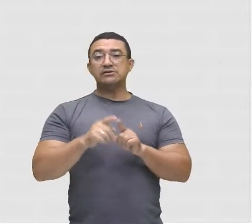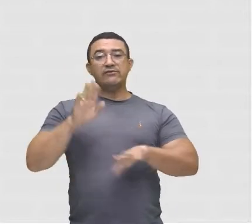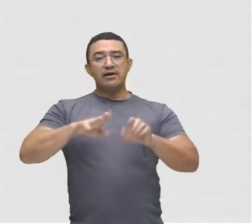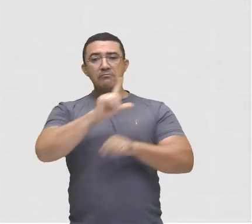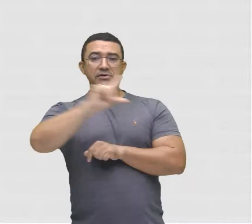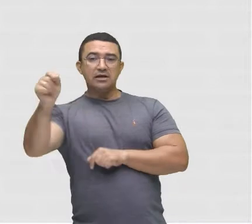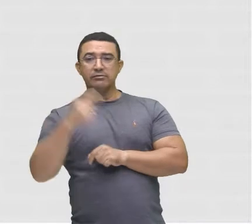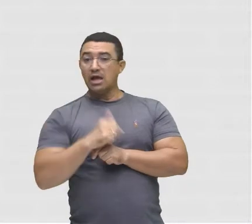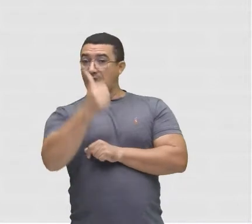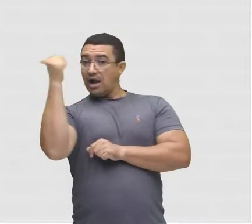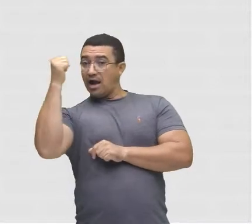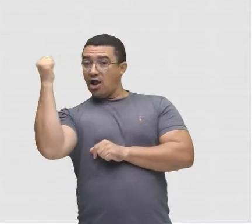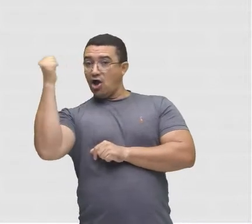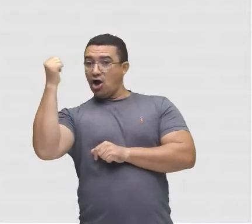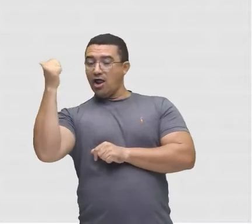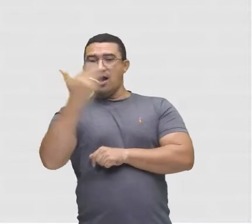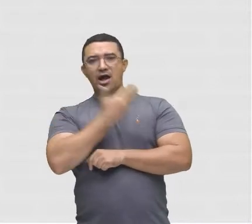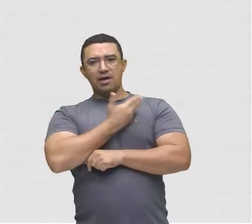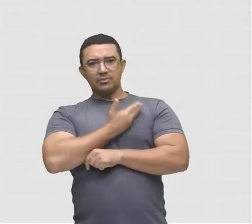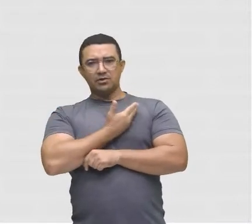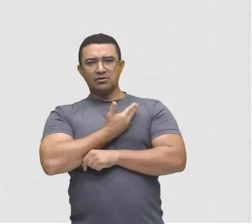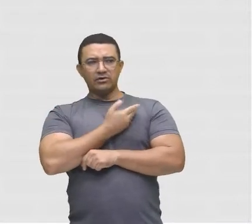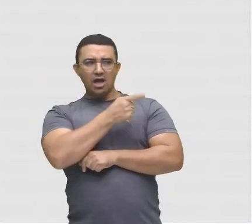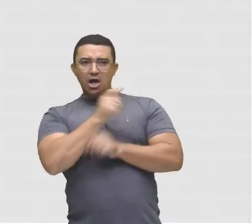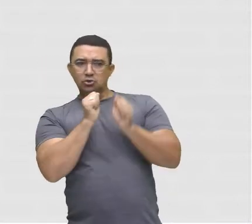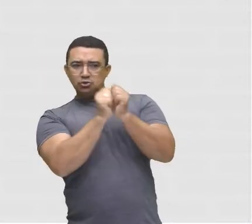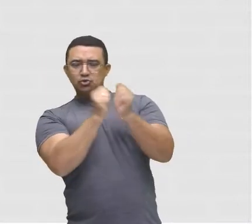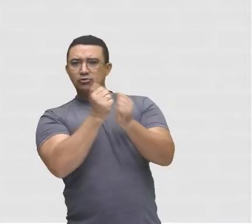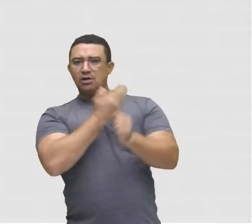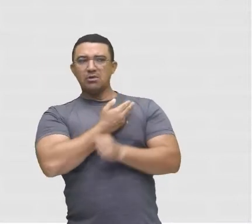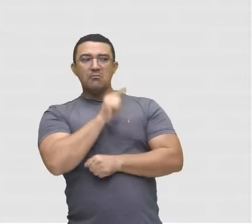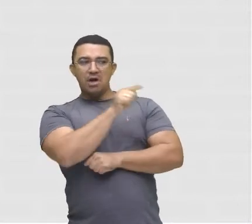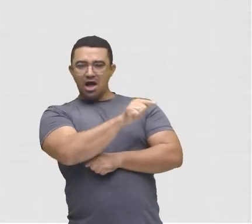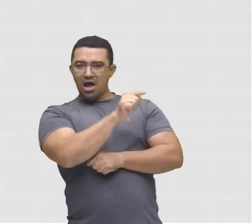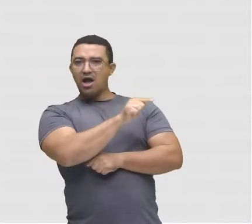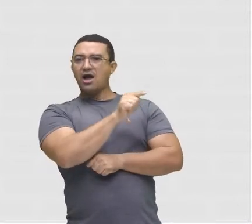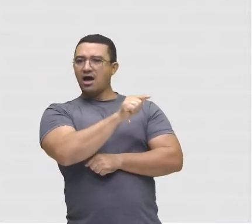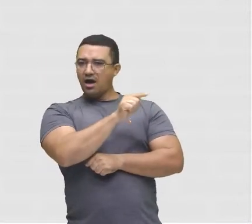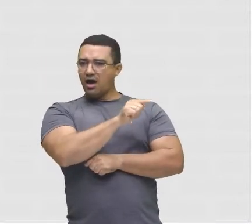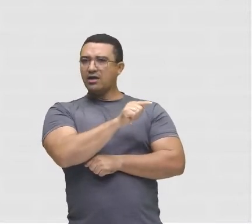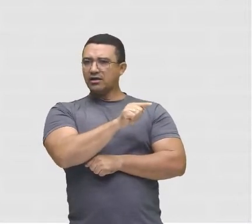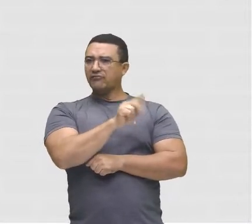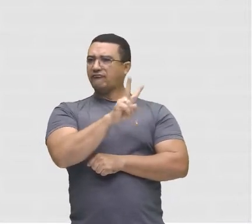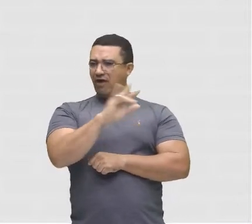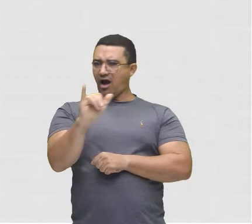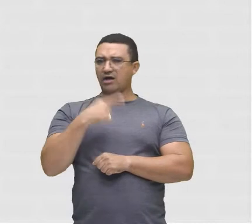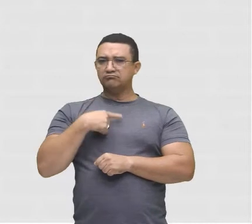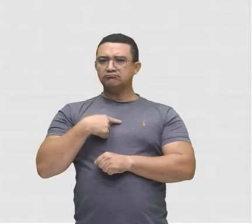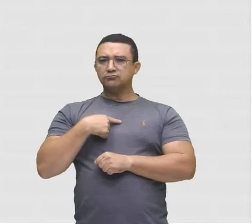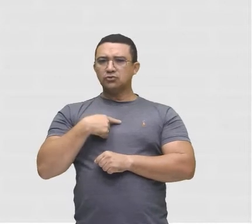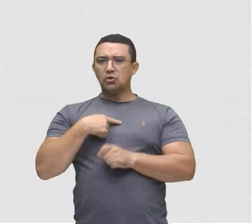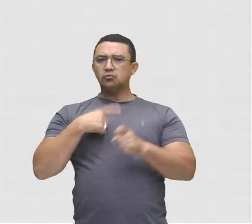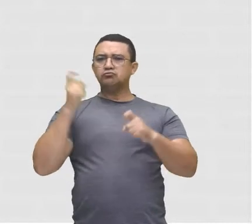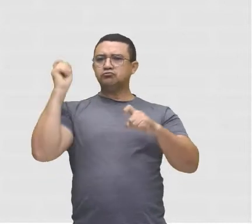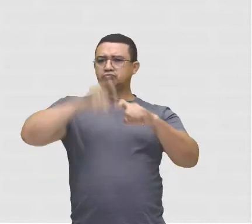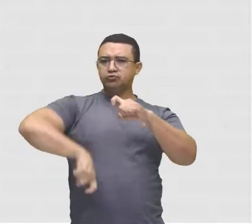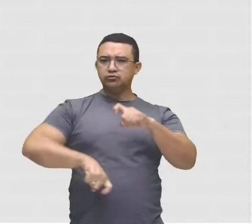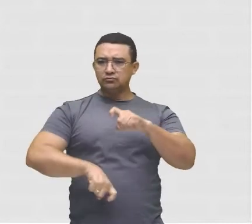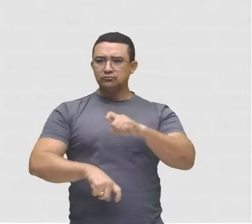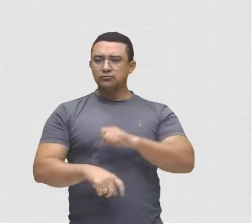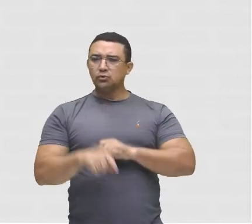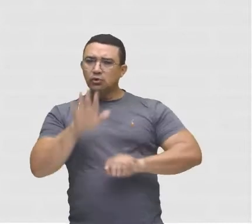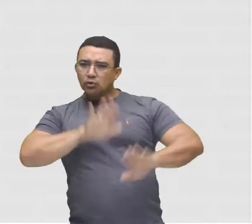vezes o colega é aquele amigo que está ali junto, mas é ele que vai fazer o abuso sexual, né? E outra situação, por